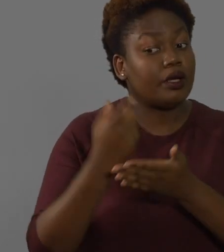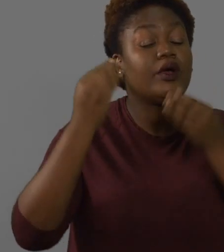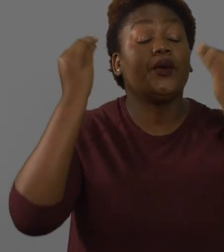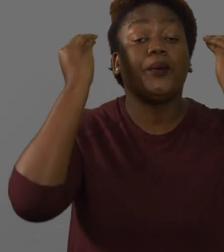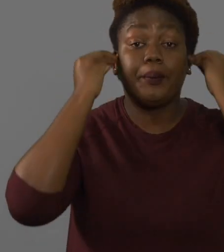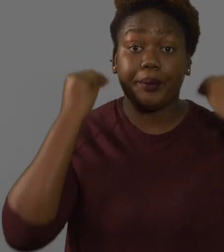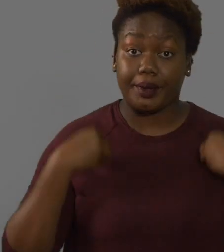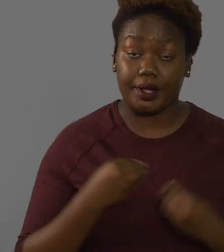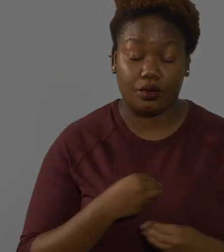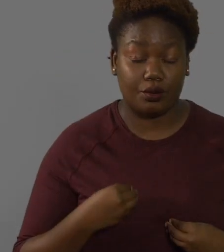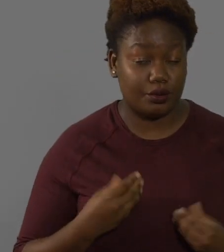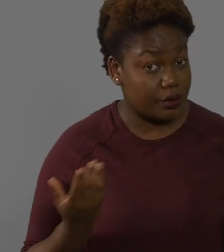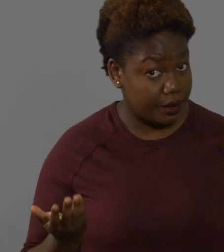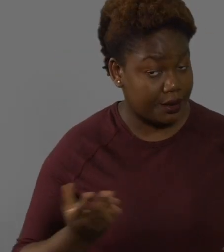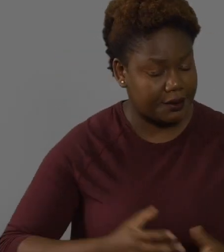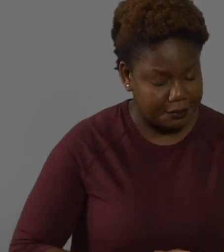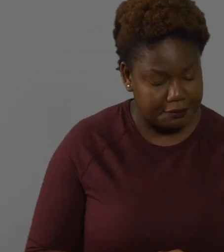sem prescrição médica.